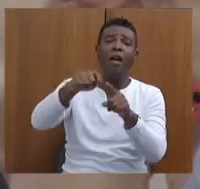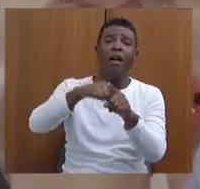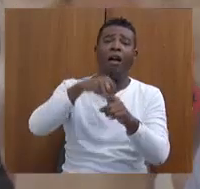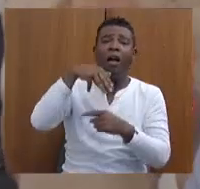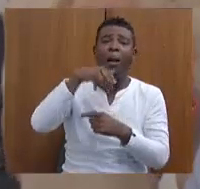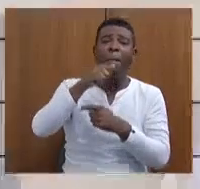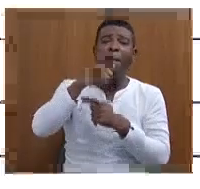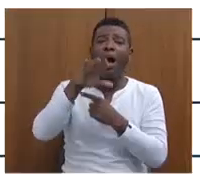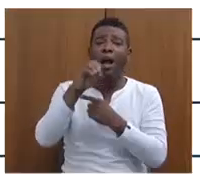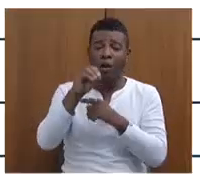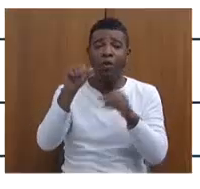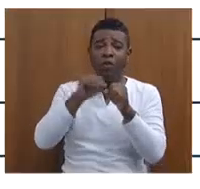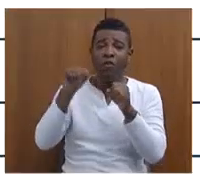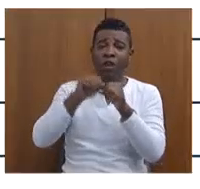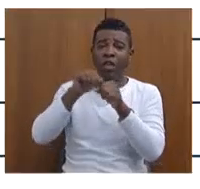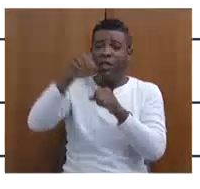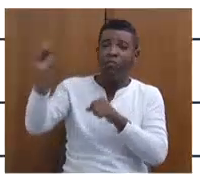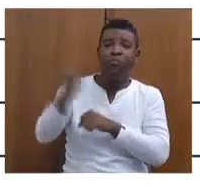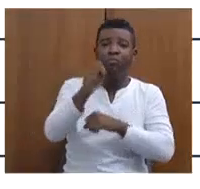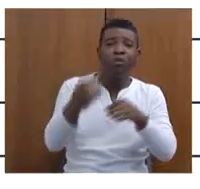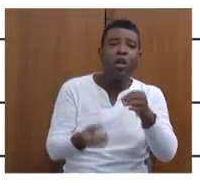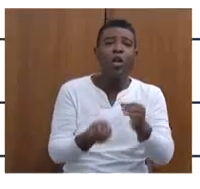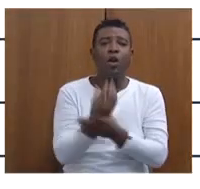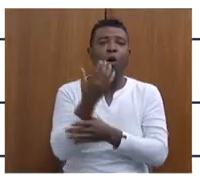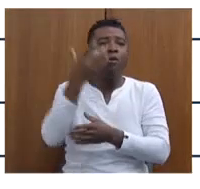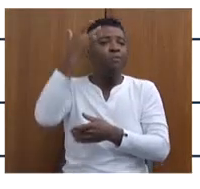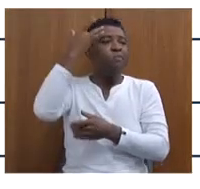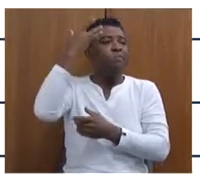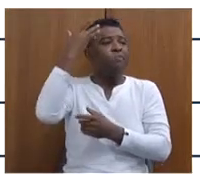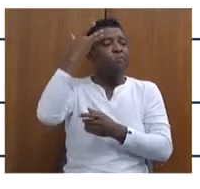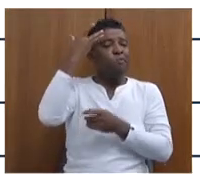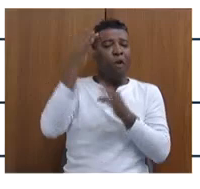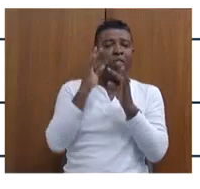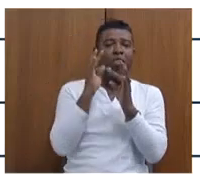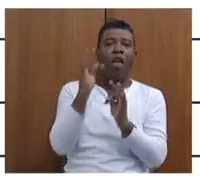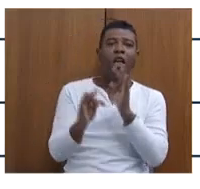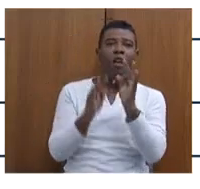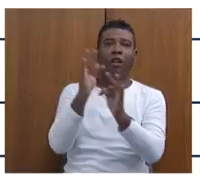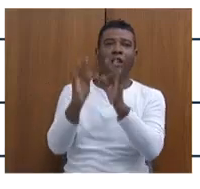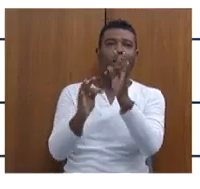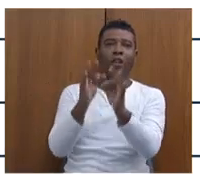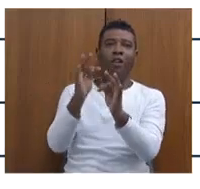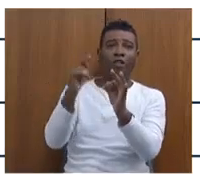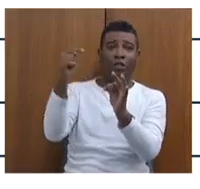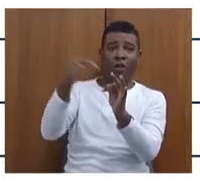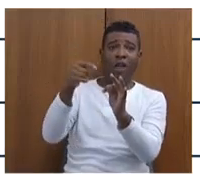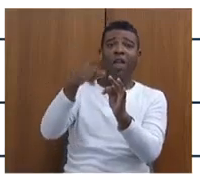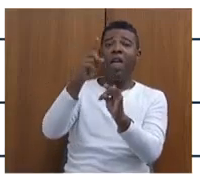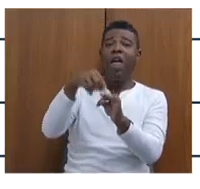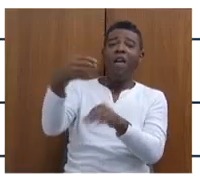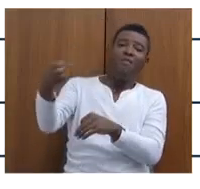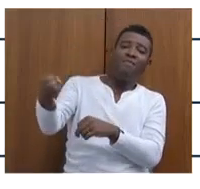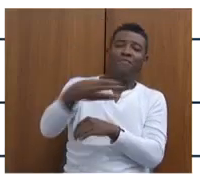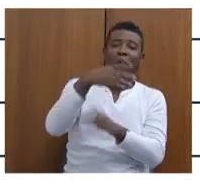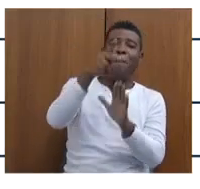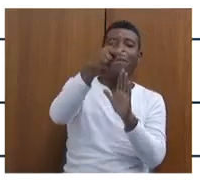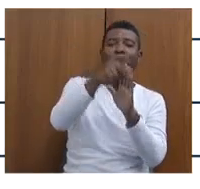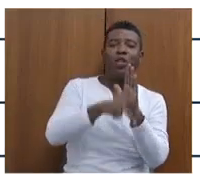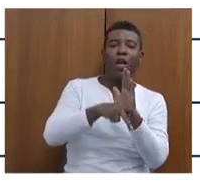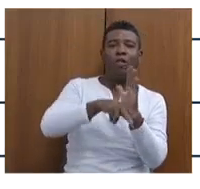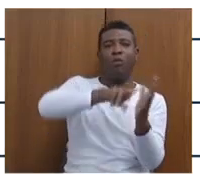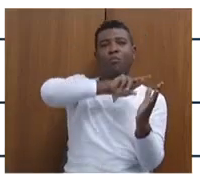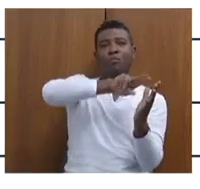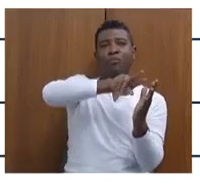maturidade tecnológica mas a parte de 25 mil que a submissão de vários projetos propostos o